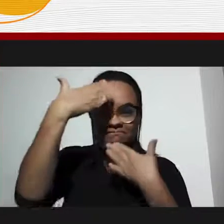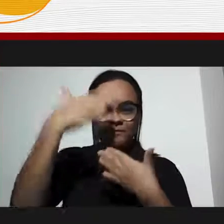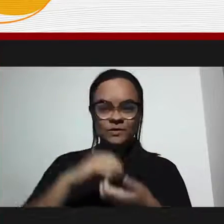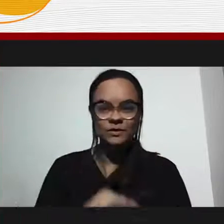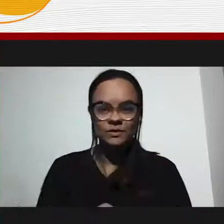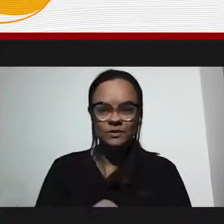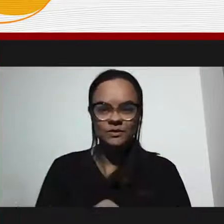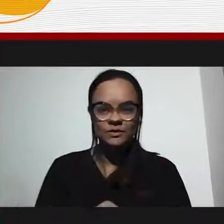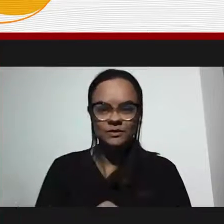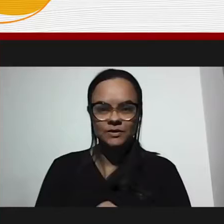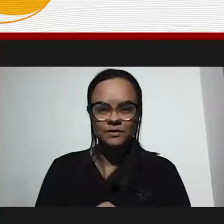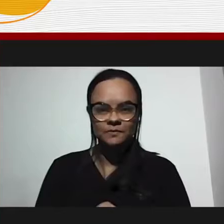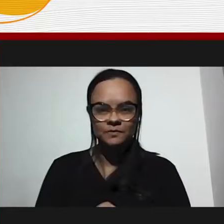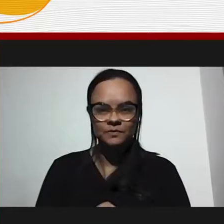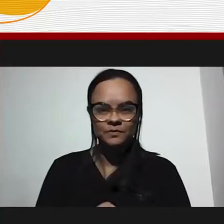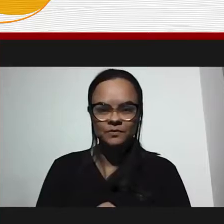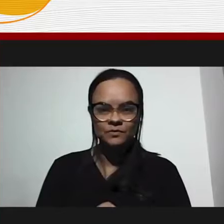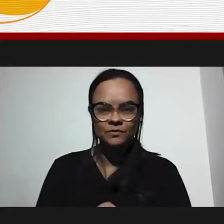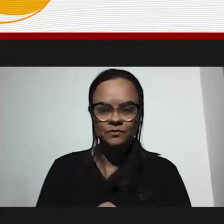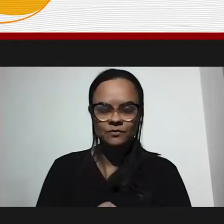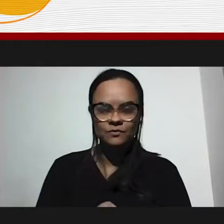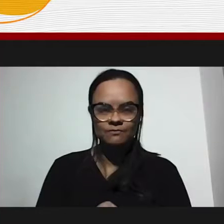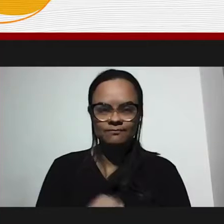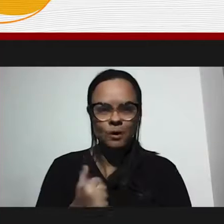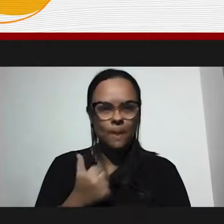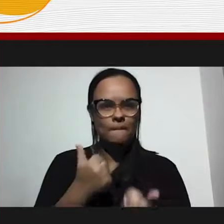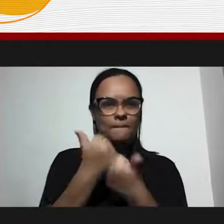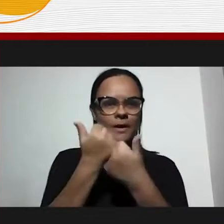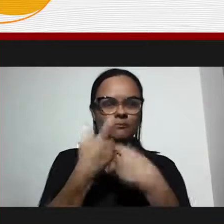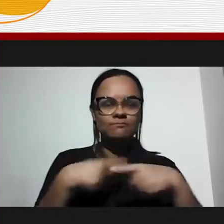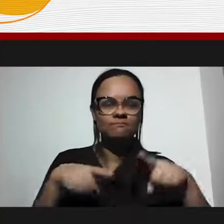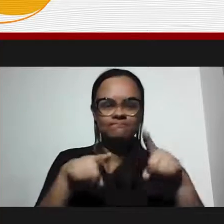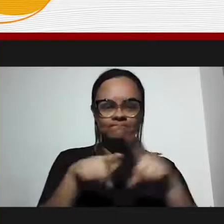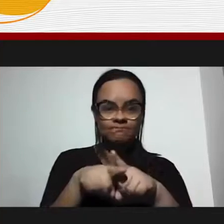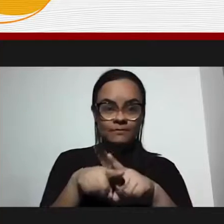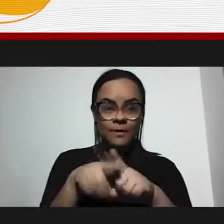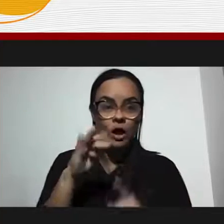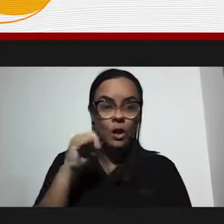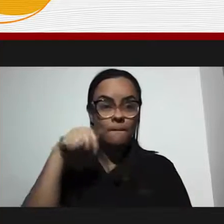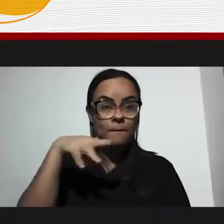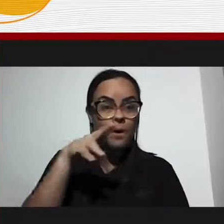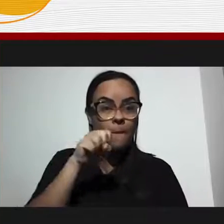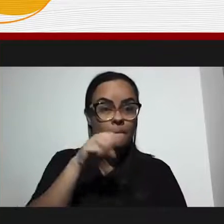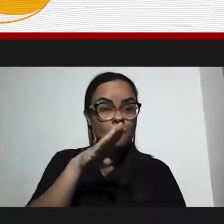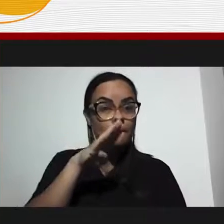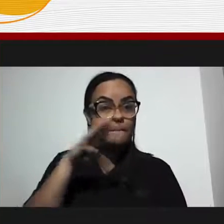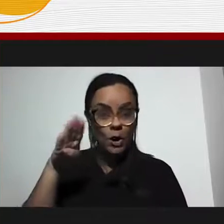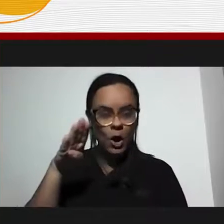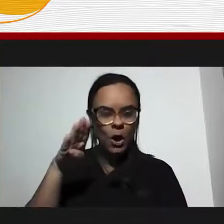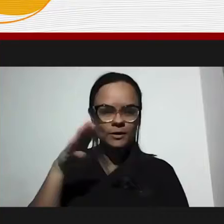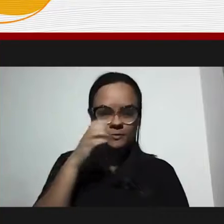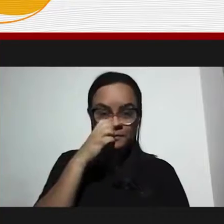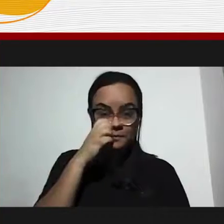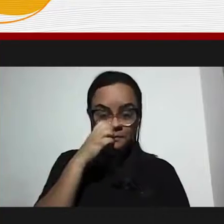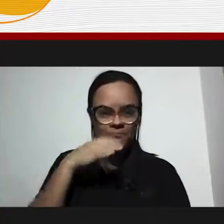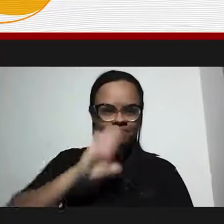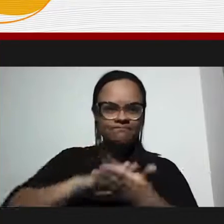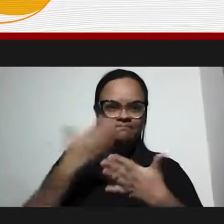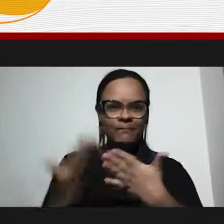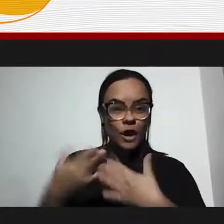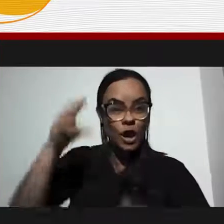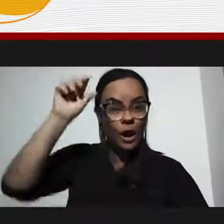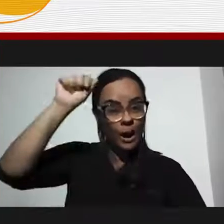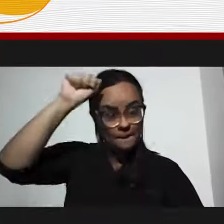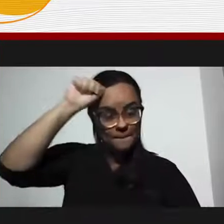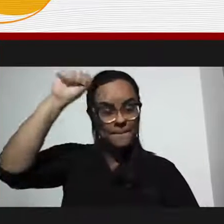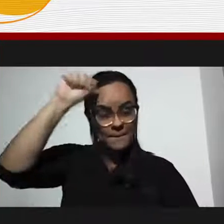a realização dessa live. O apoio do Instituto Biomob, que cedeu para a gente a maravilhosa intérprete de Libras,